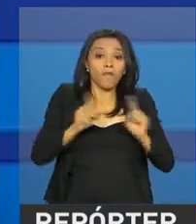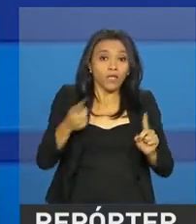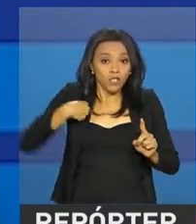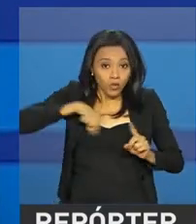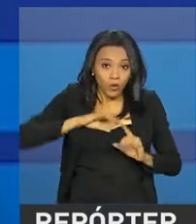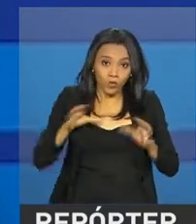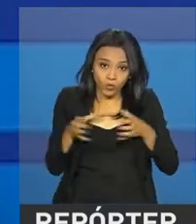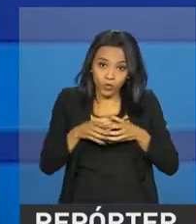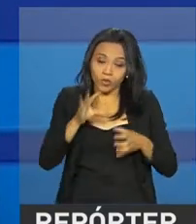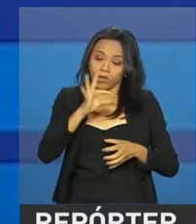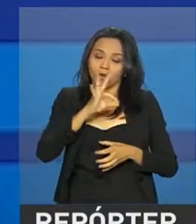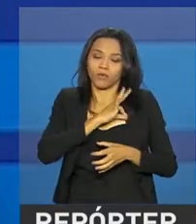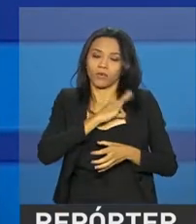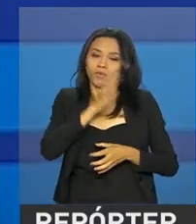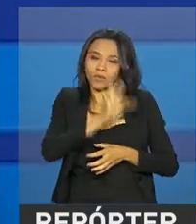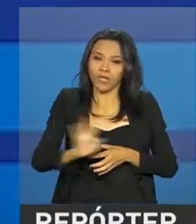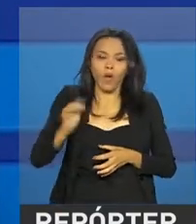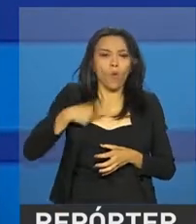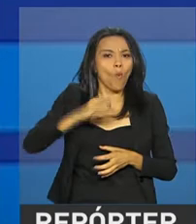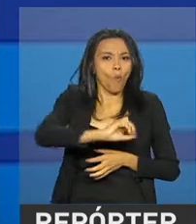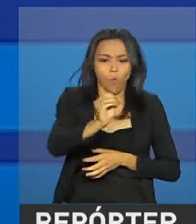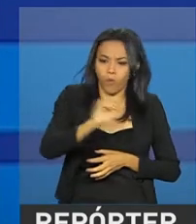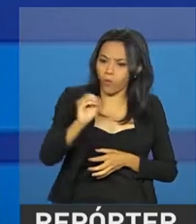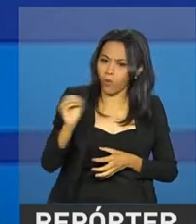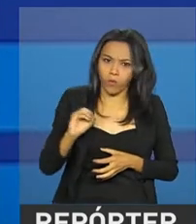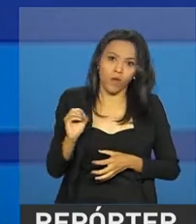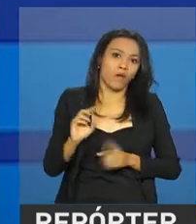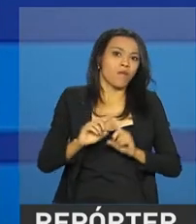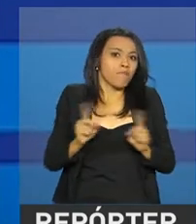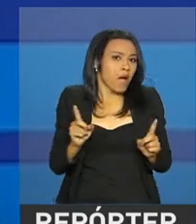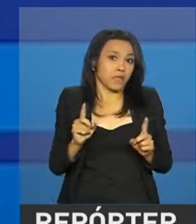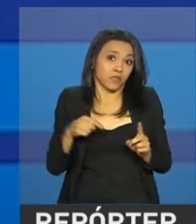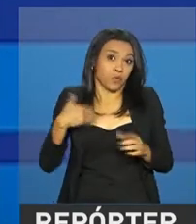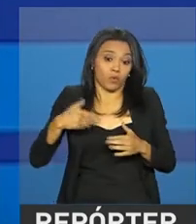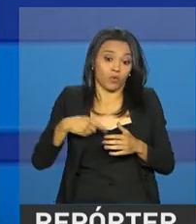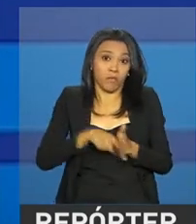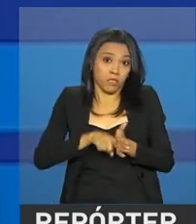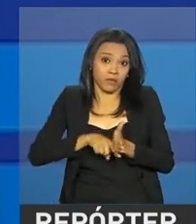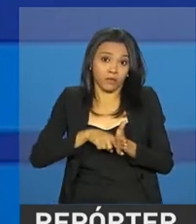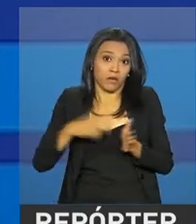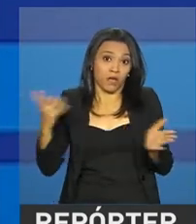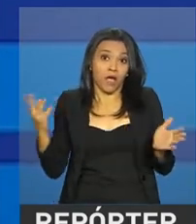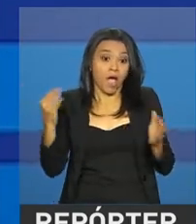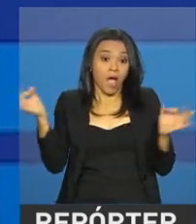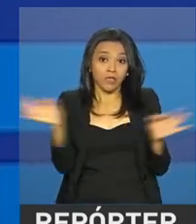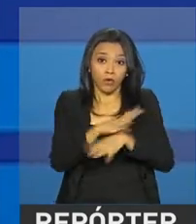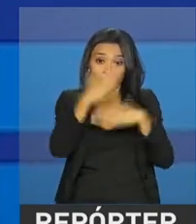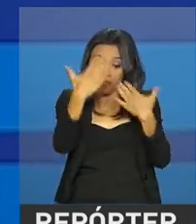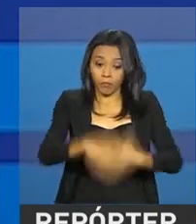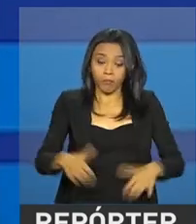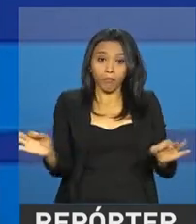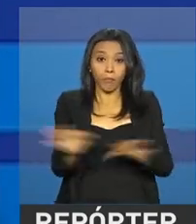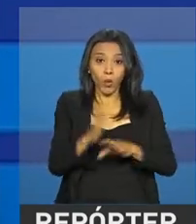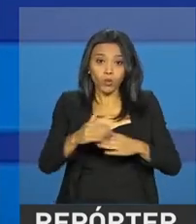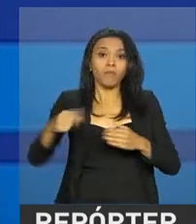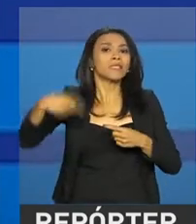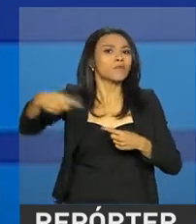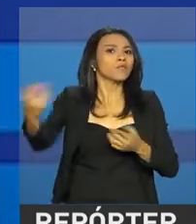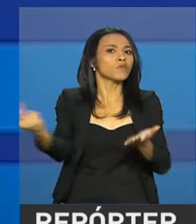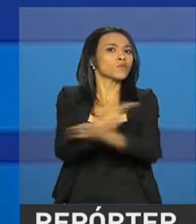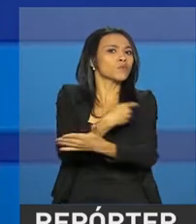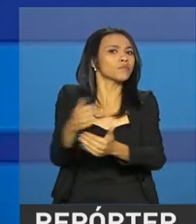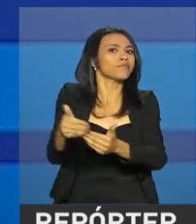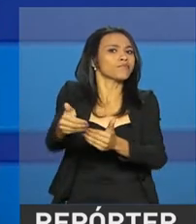acompanhou, né, nós não temos nada. Mas nada impede que no decurso das investigações a gente venha apurar. Mas o nosso papel é exatamente